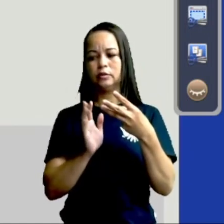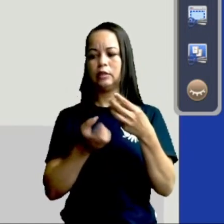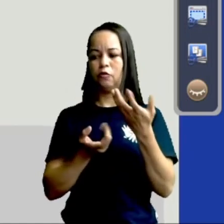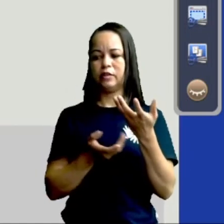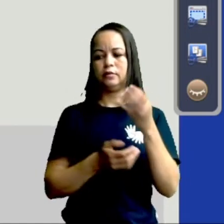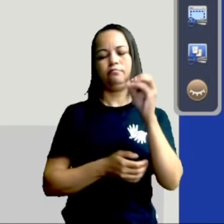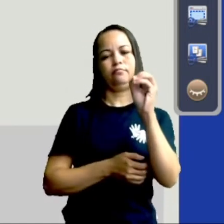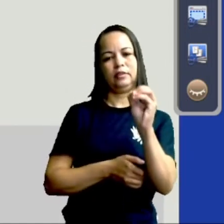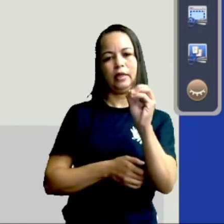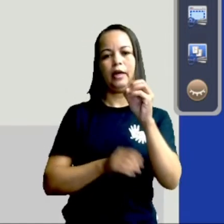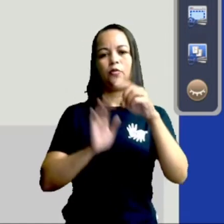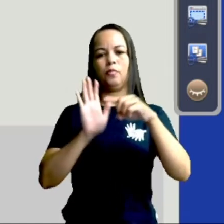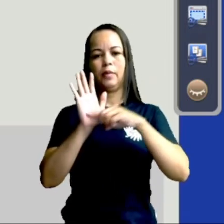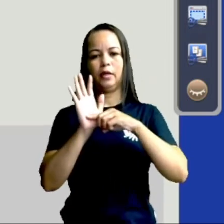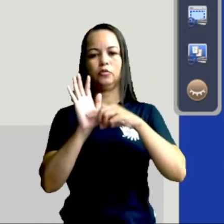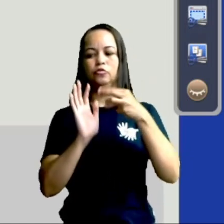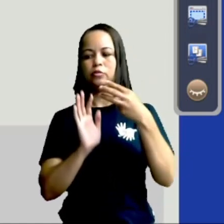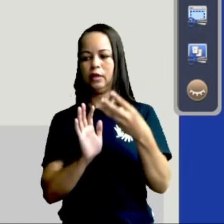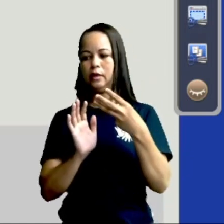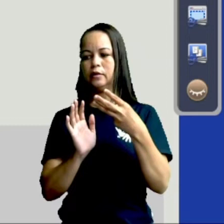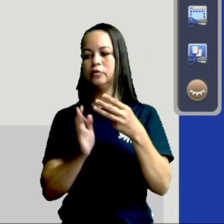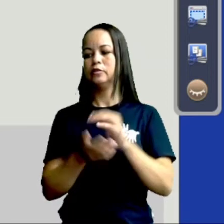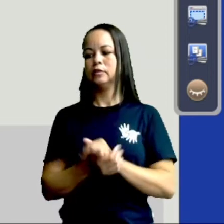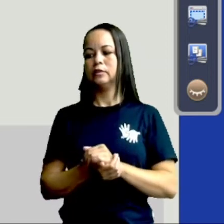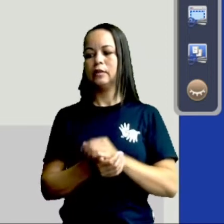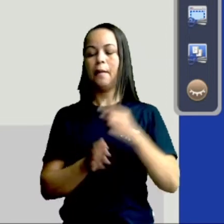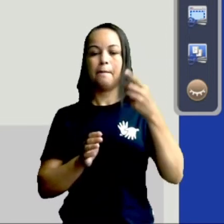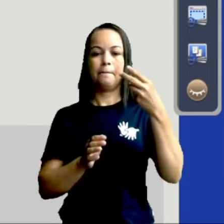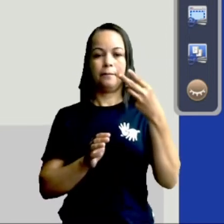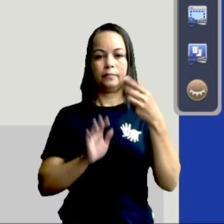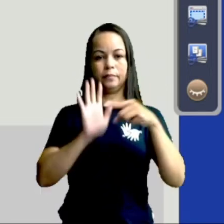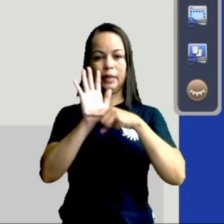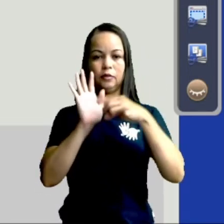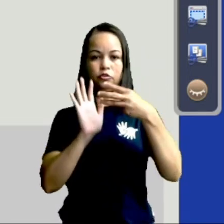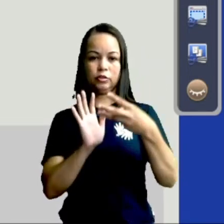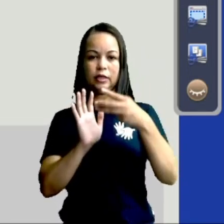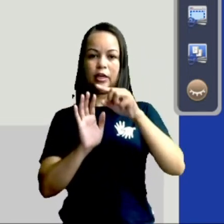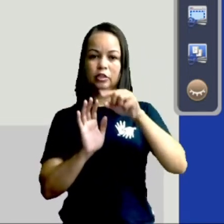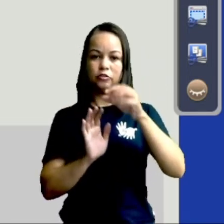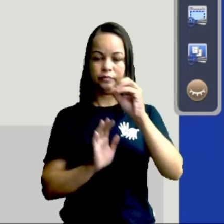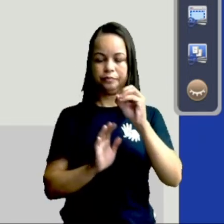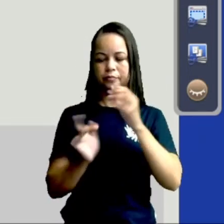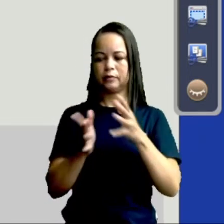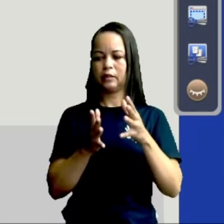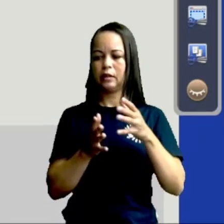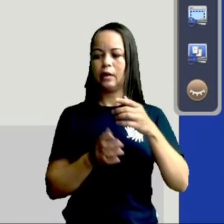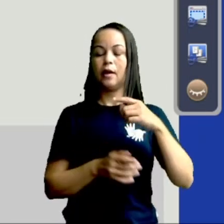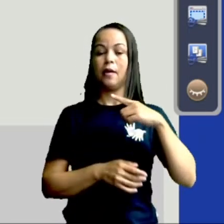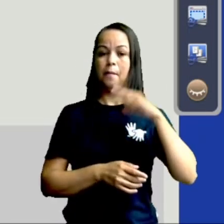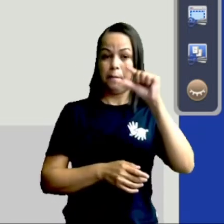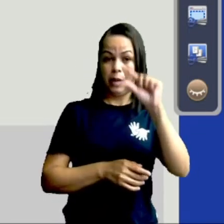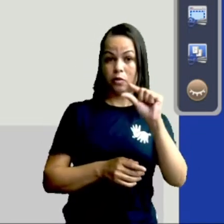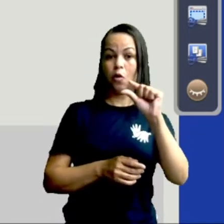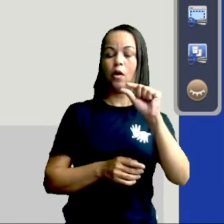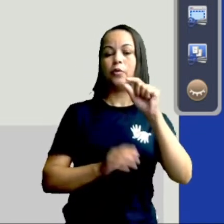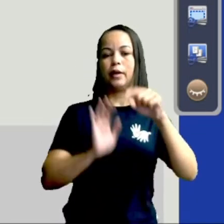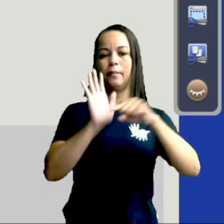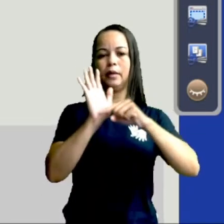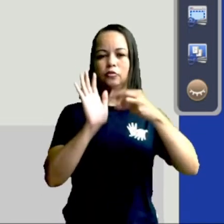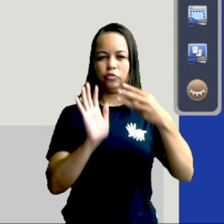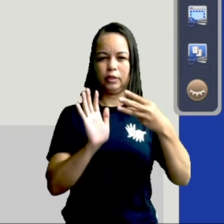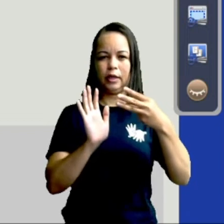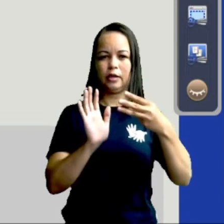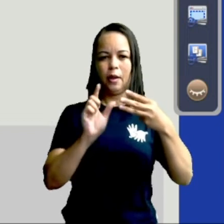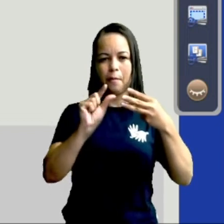3. Conjunto de solução, a gente põe os números sempre em ordem, tá? Primeiro vem o menos 3, que ele é menor do que 0,